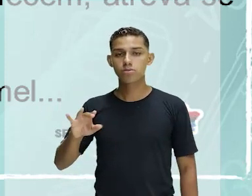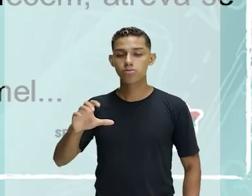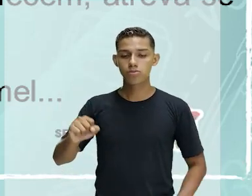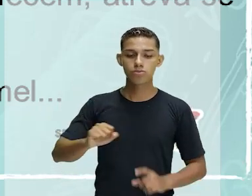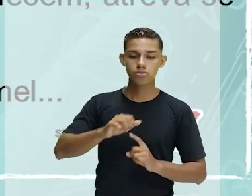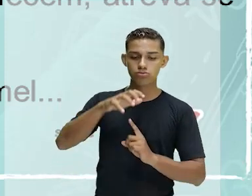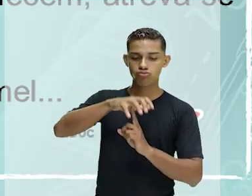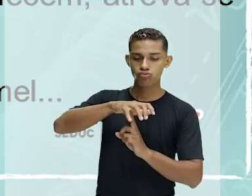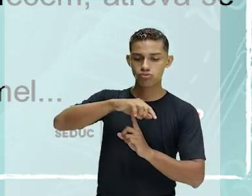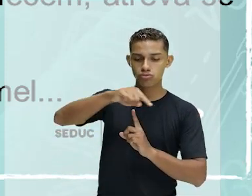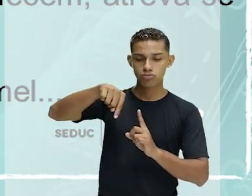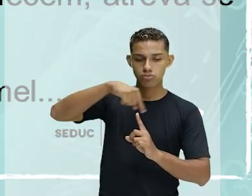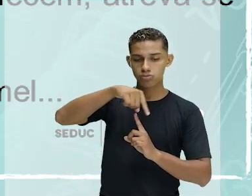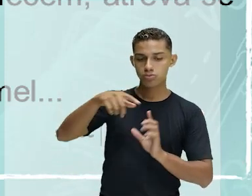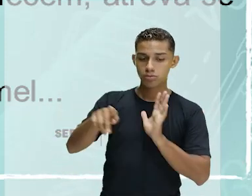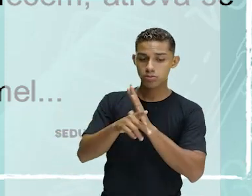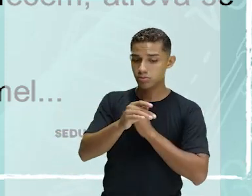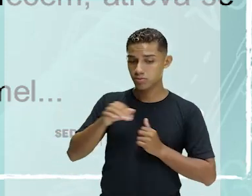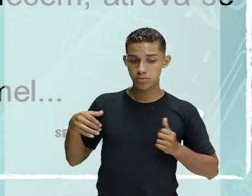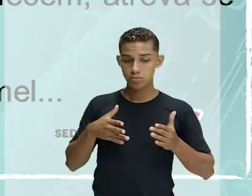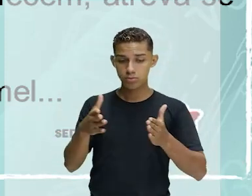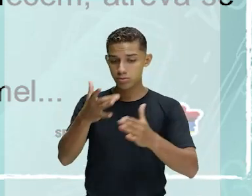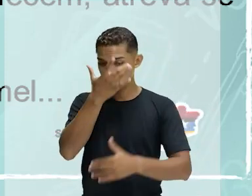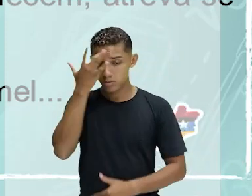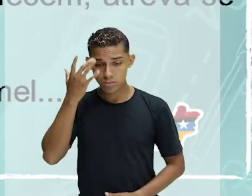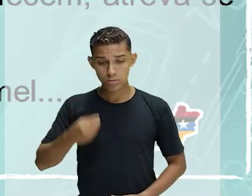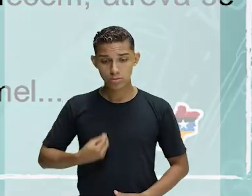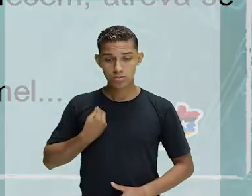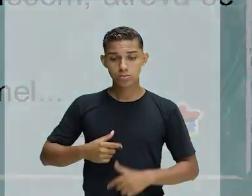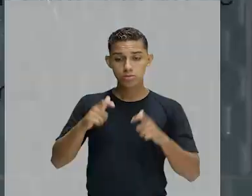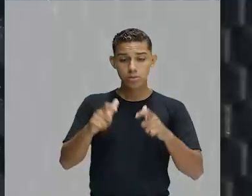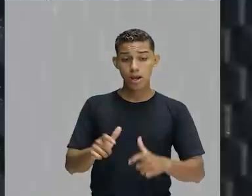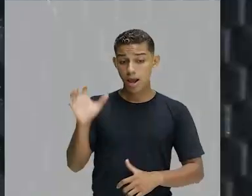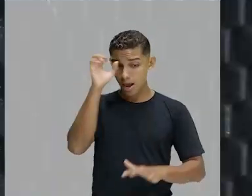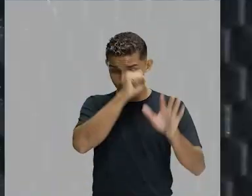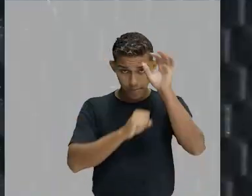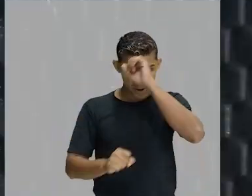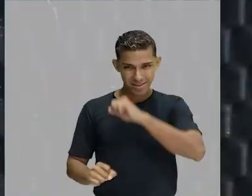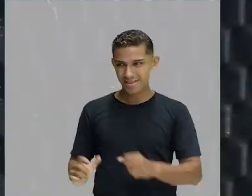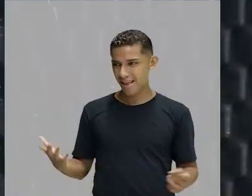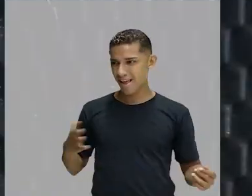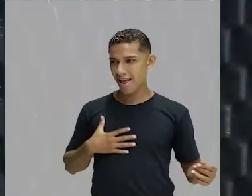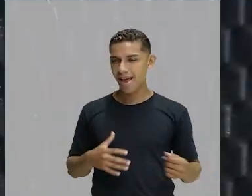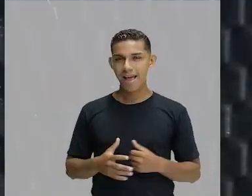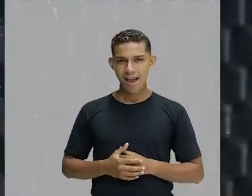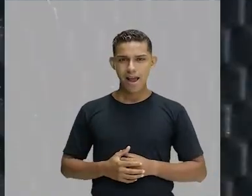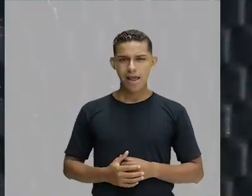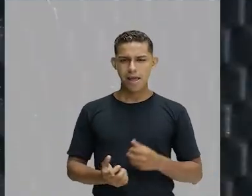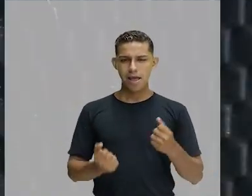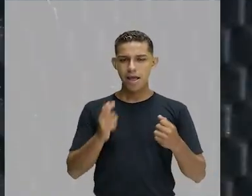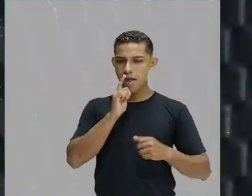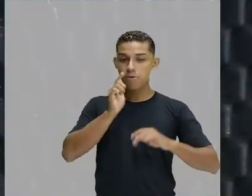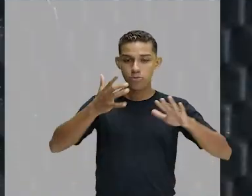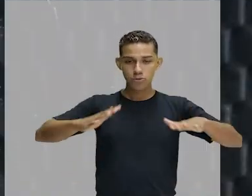só os moradores locais conhecem, atreva-se a ser marinheiro por um dia. Já pensou você em alto mar,